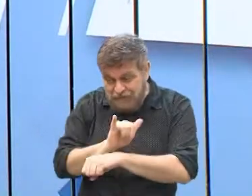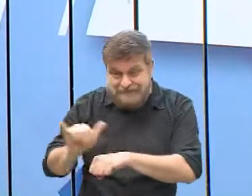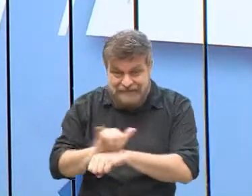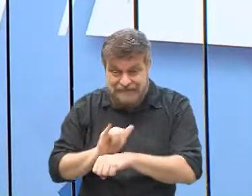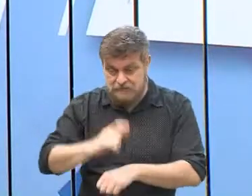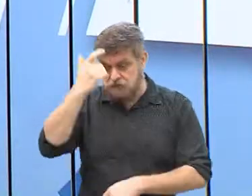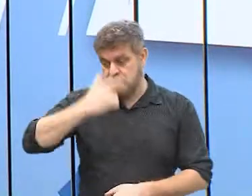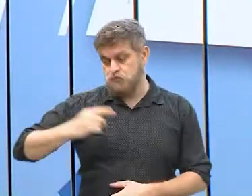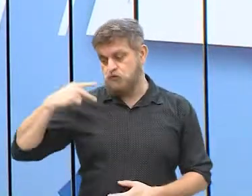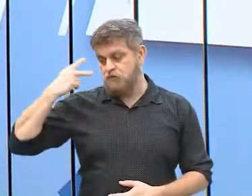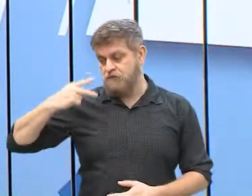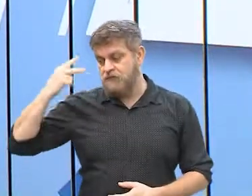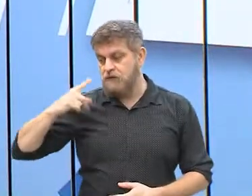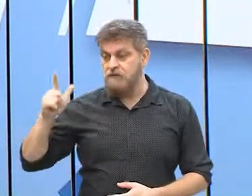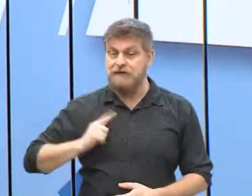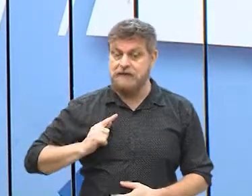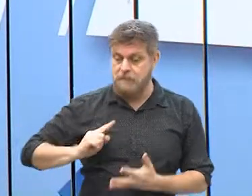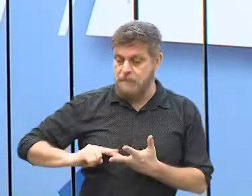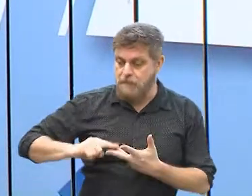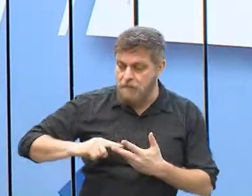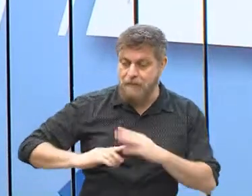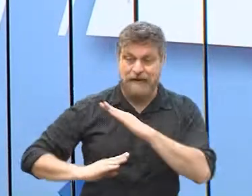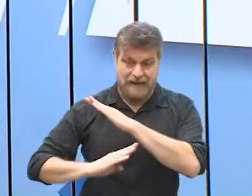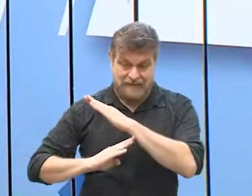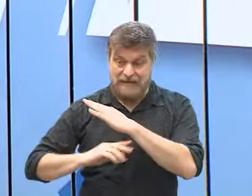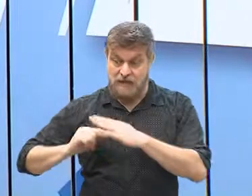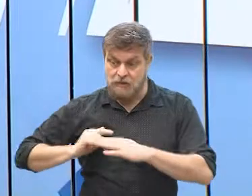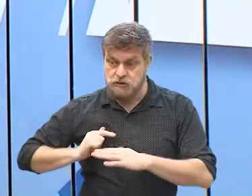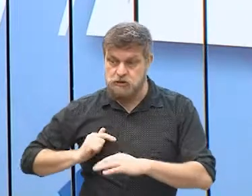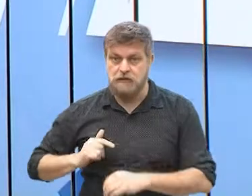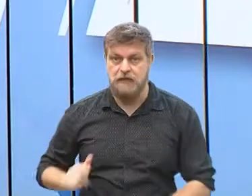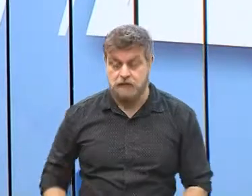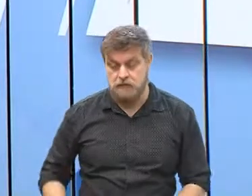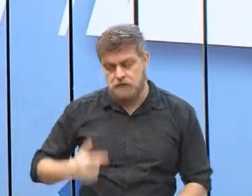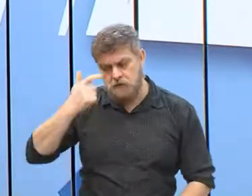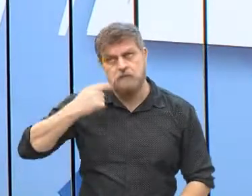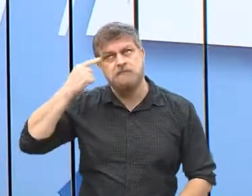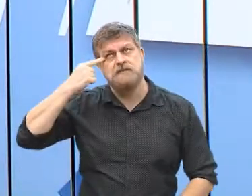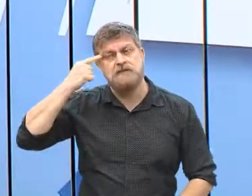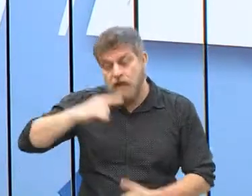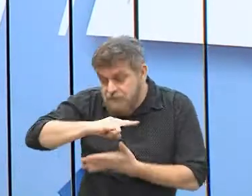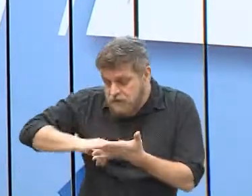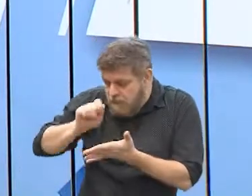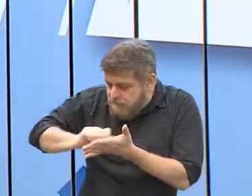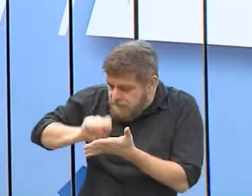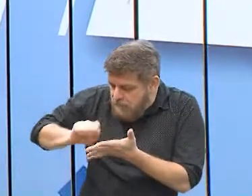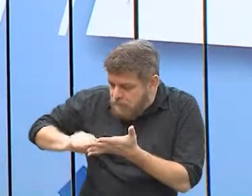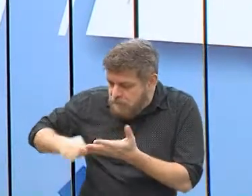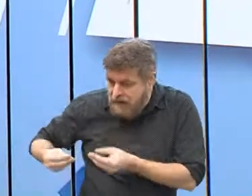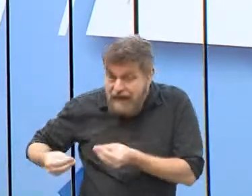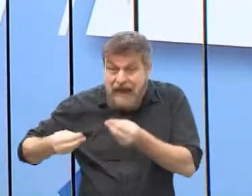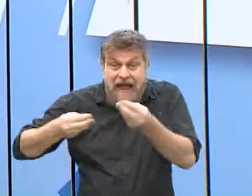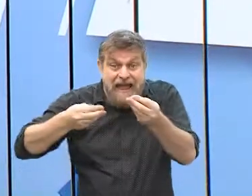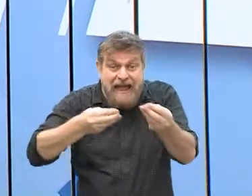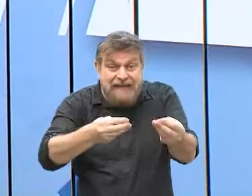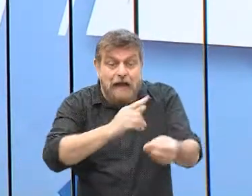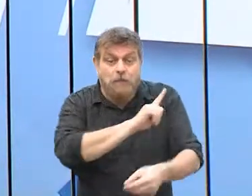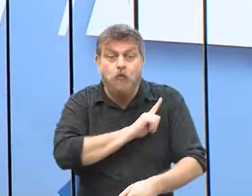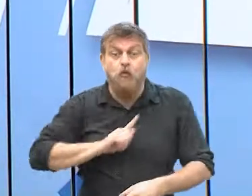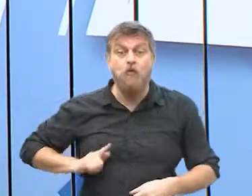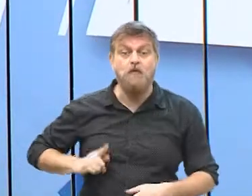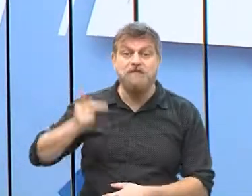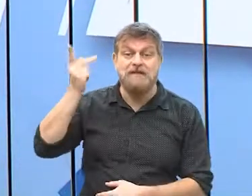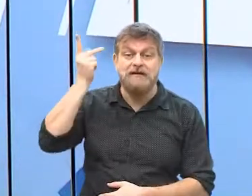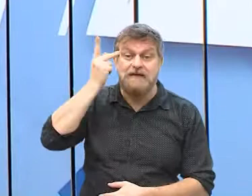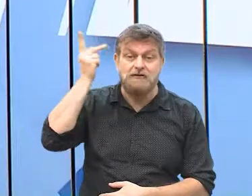dispõe, que a Câmara oferece. Nesse caso, nós fizemos uma moção apelando ao governador do estado e ao